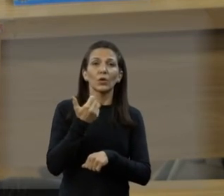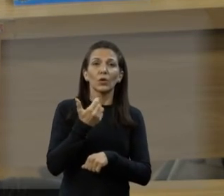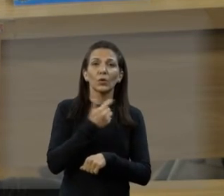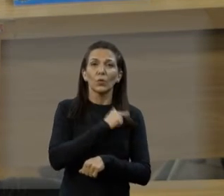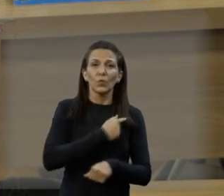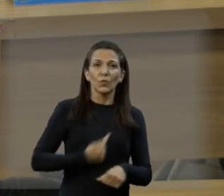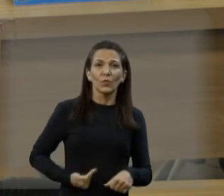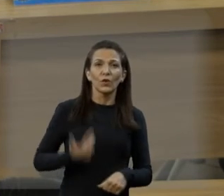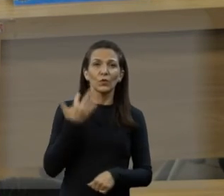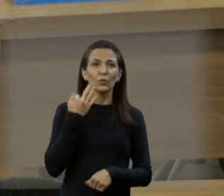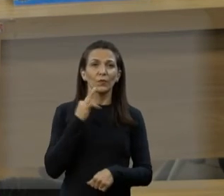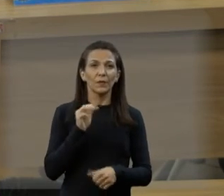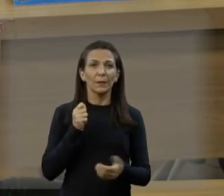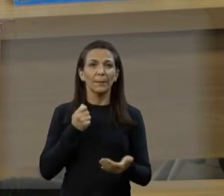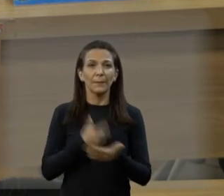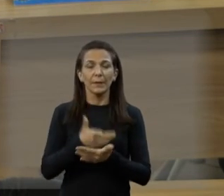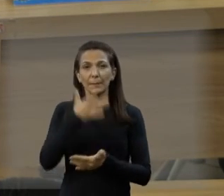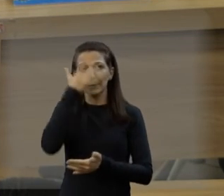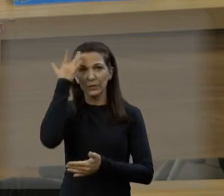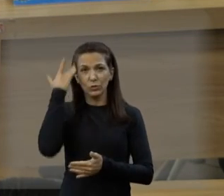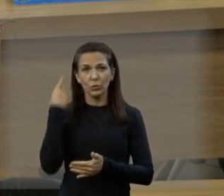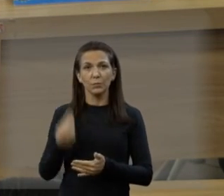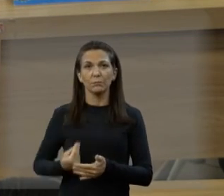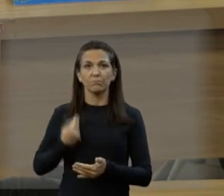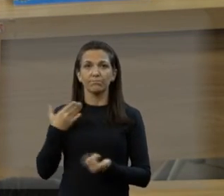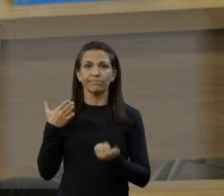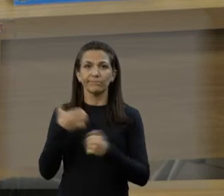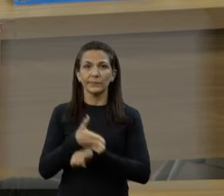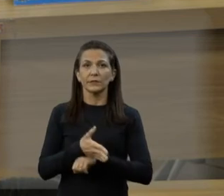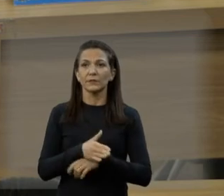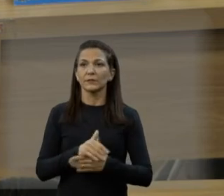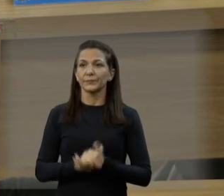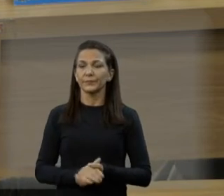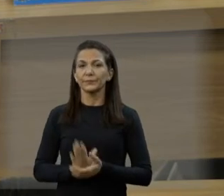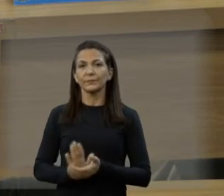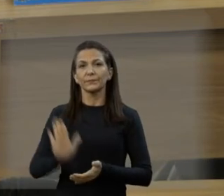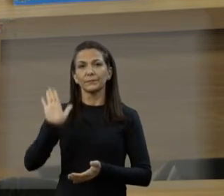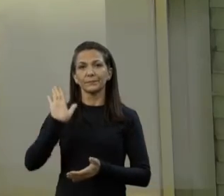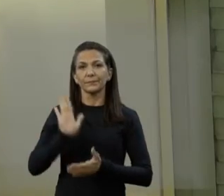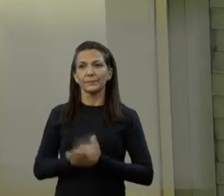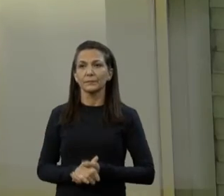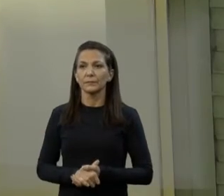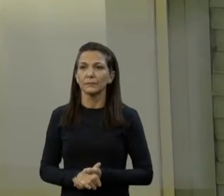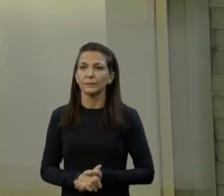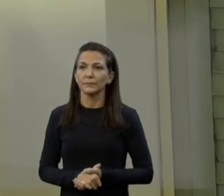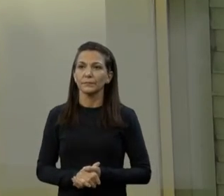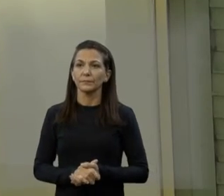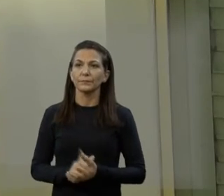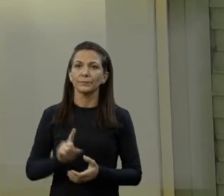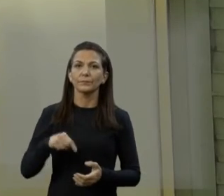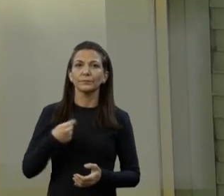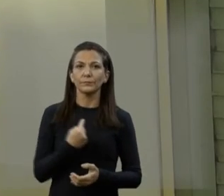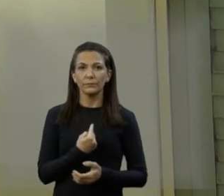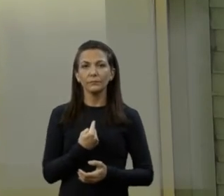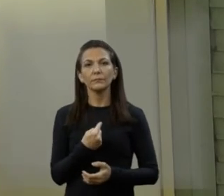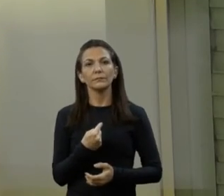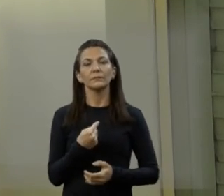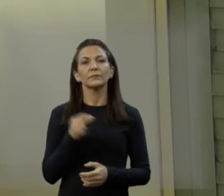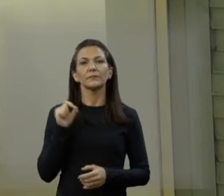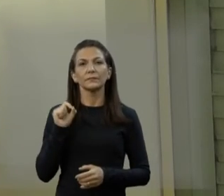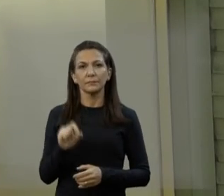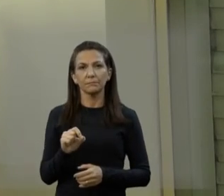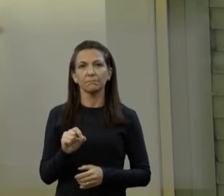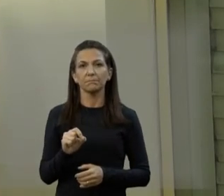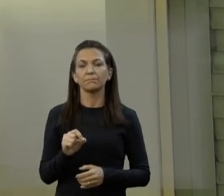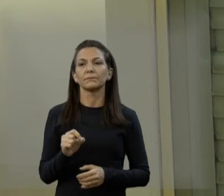paga os apostadores e obrigado pela porta perfeito e cabe a nós então enquanto parlamentares